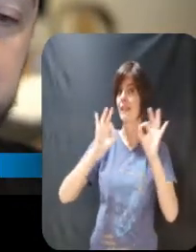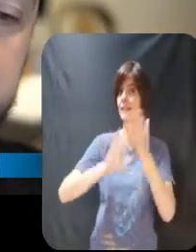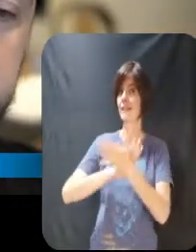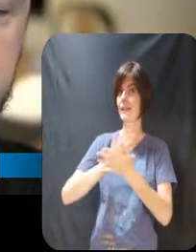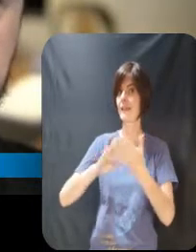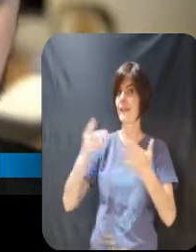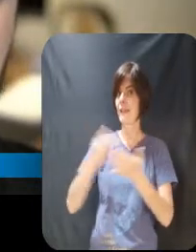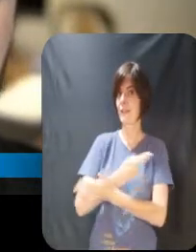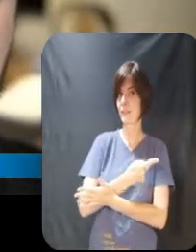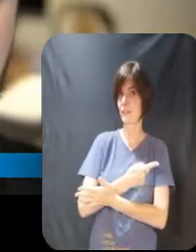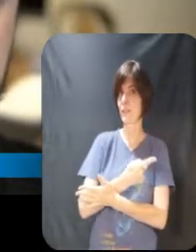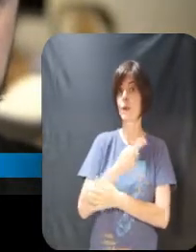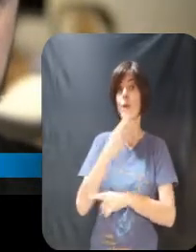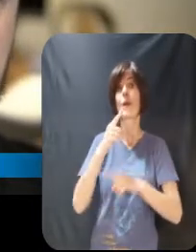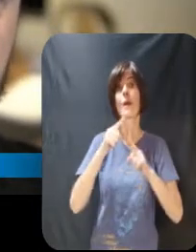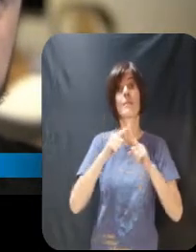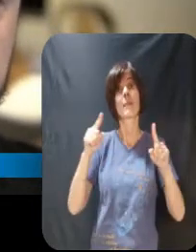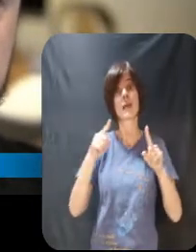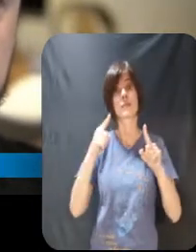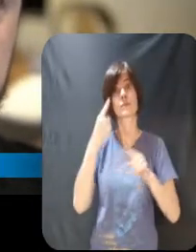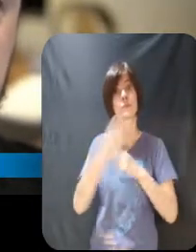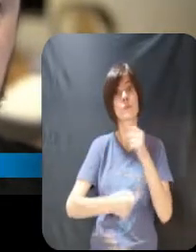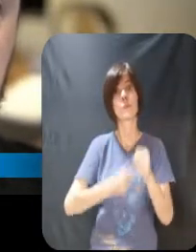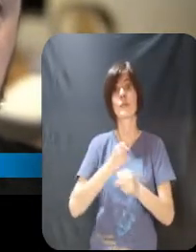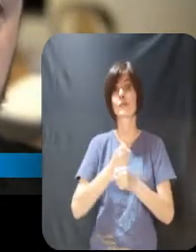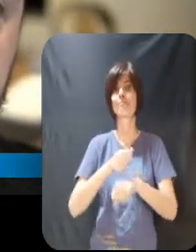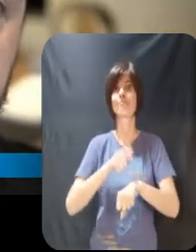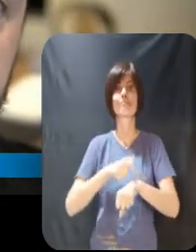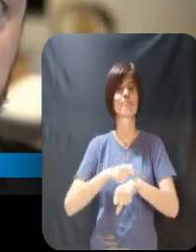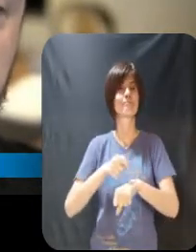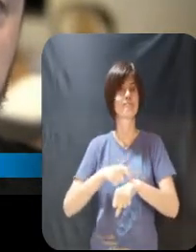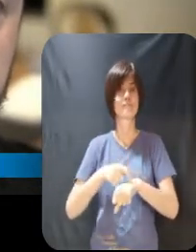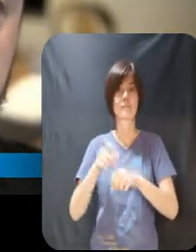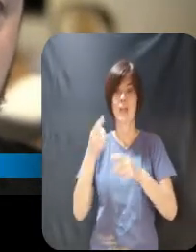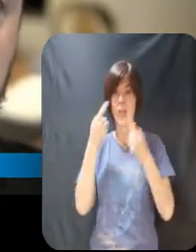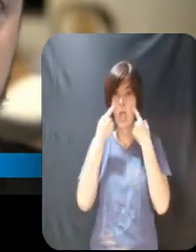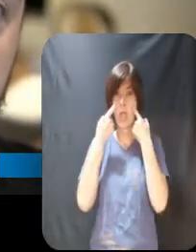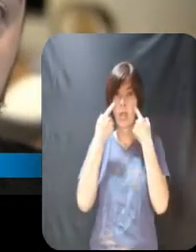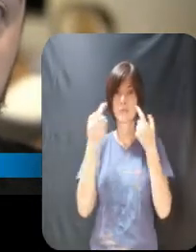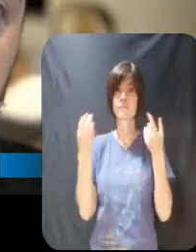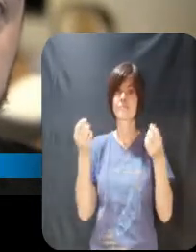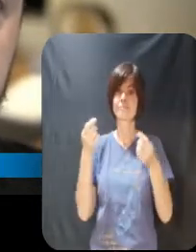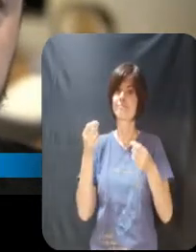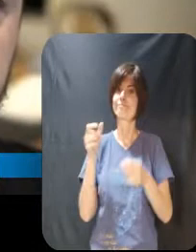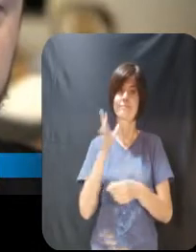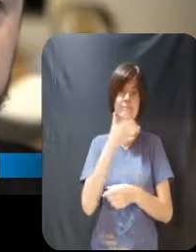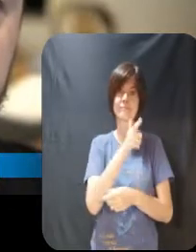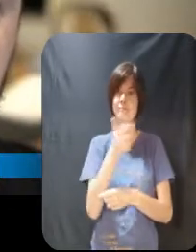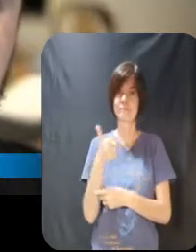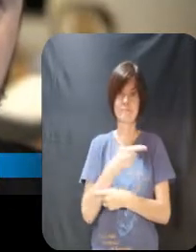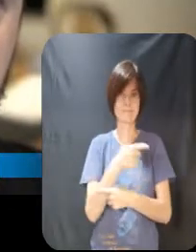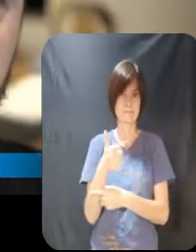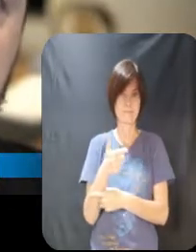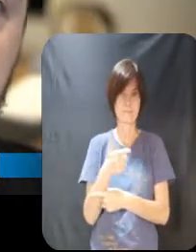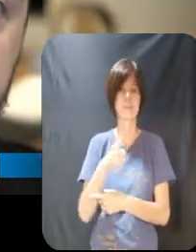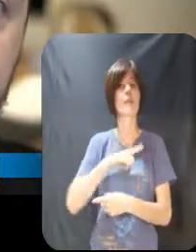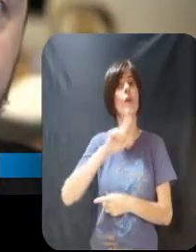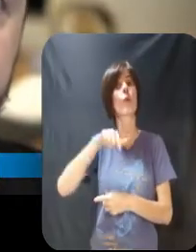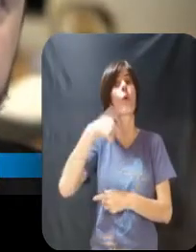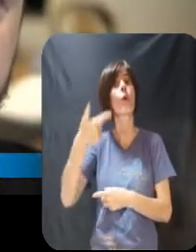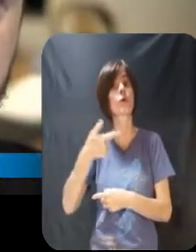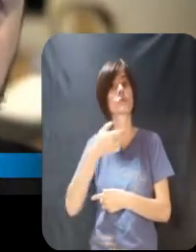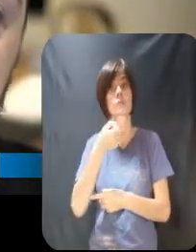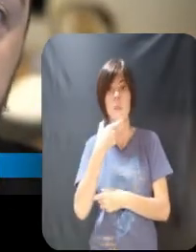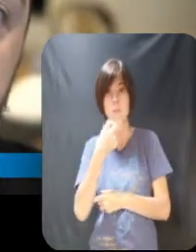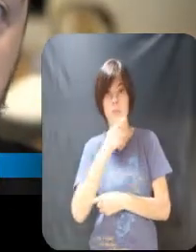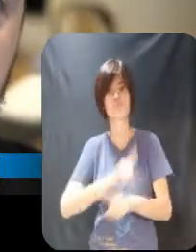hoje. A gente tem outras vacinas para parvovírus que as pessoas estão circulando agora como se fosse uma vacina possível para humanos, que é a